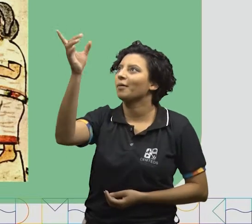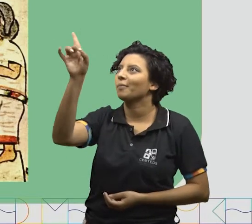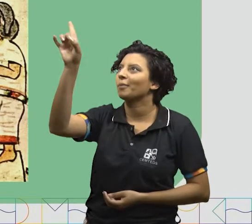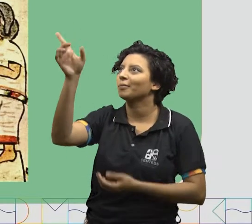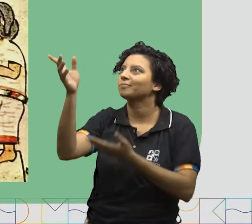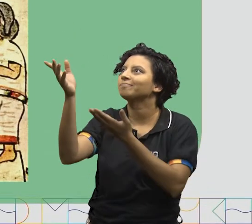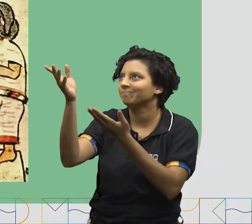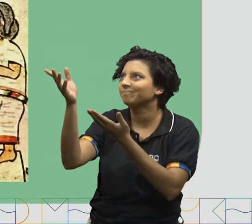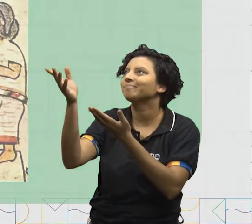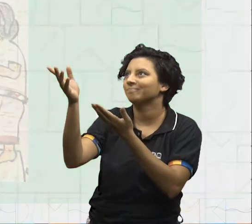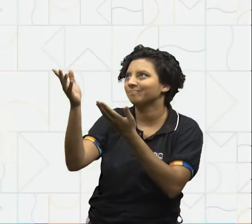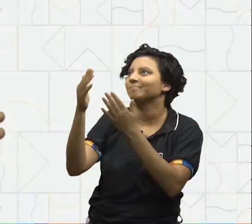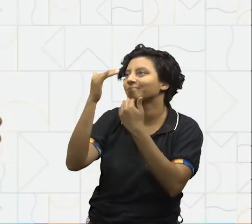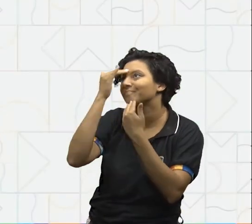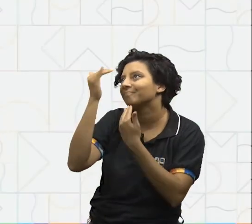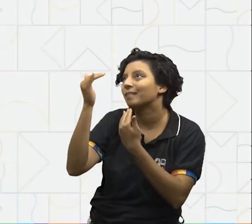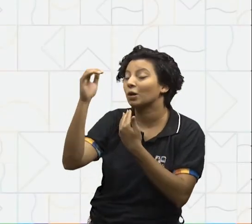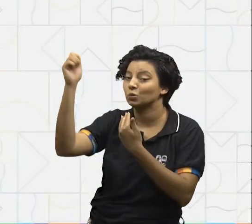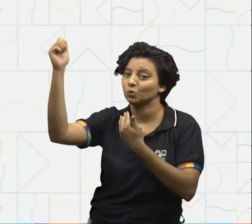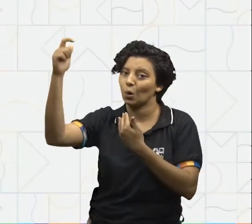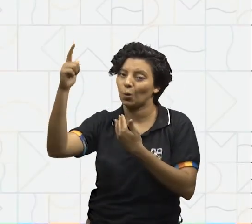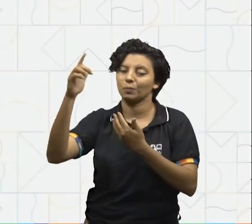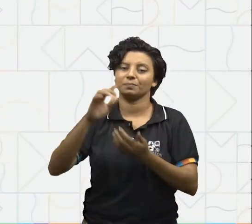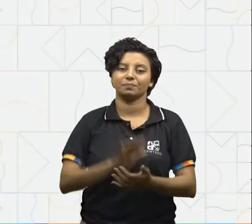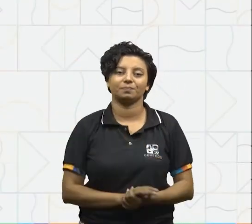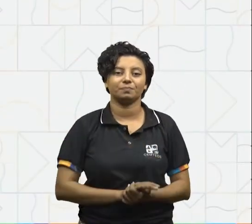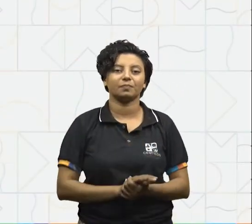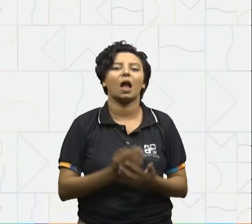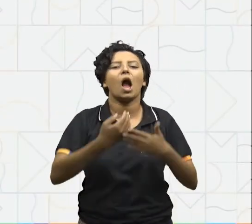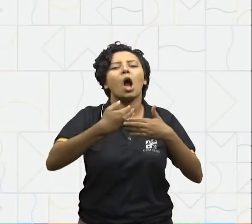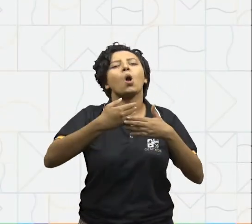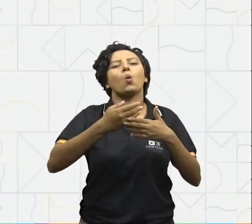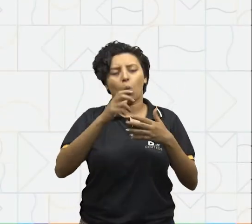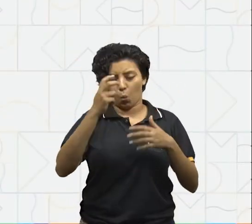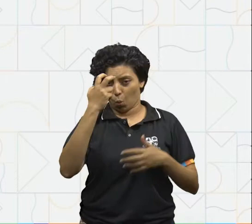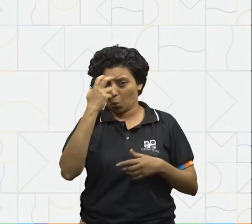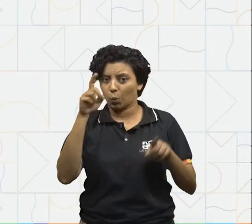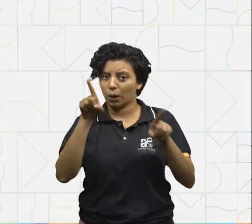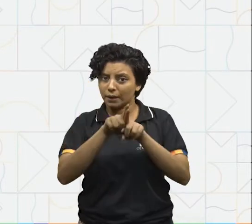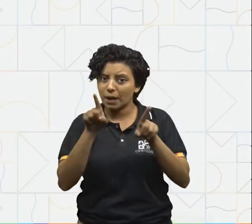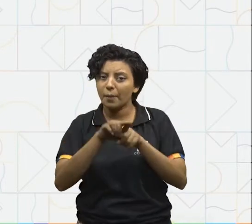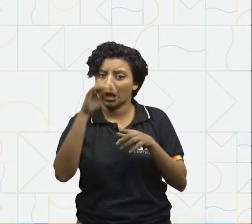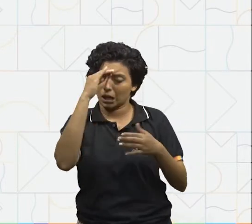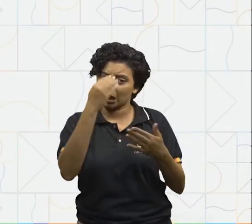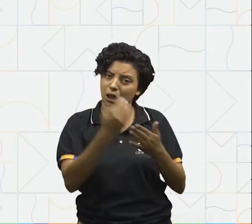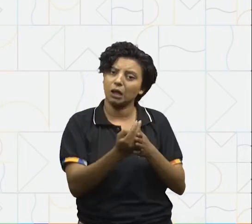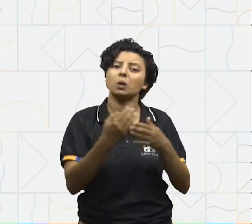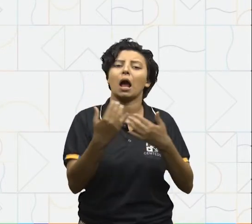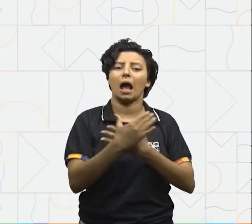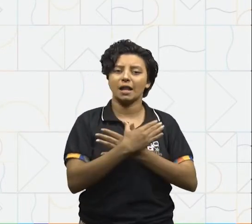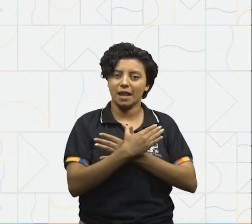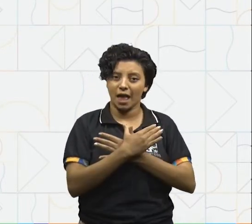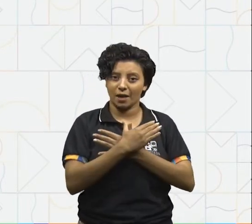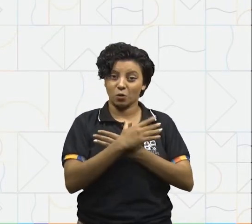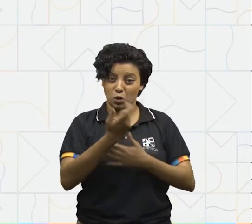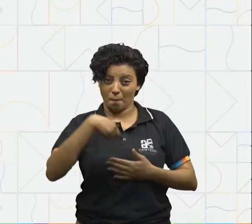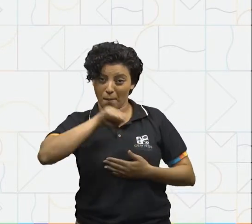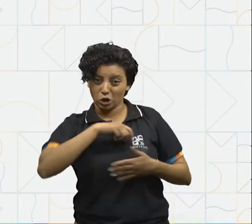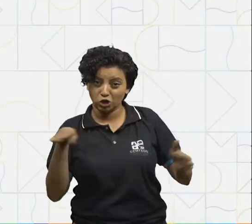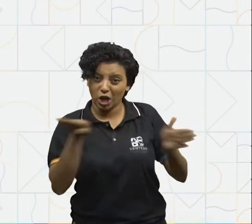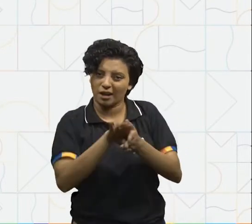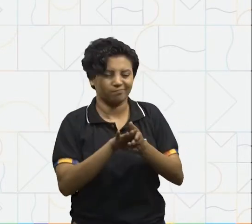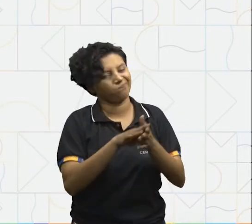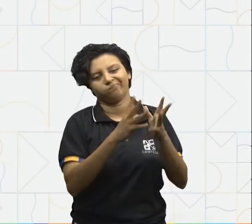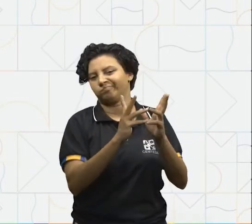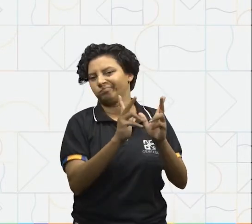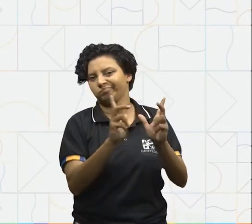uma homenagem ao sol. Muito da cultura e crença dos astecas foi se perdendo quando os espanhóis chegaram. As primeiras